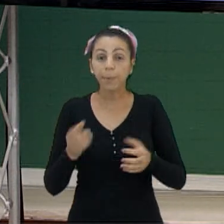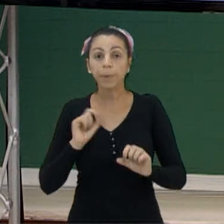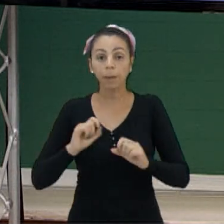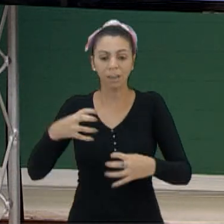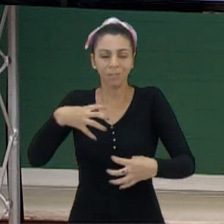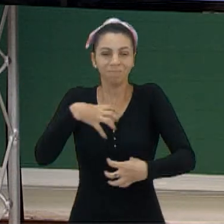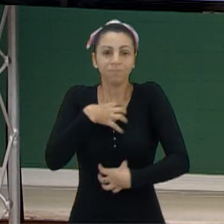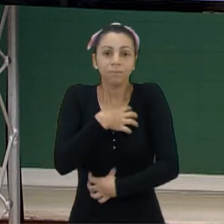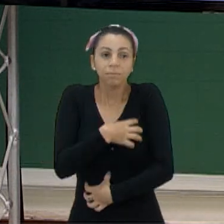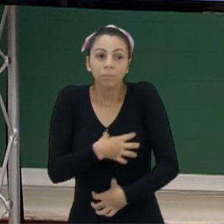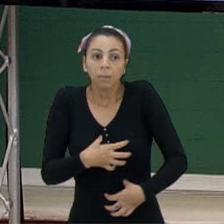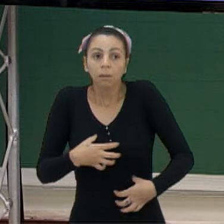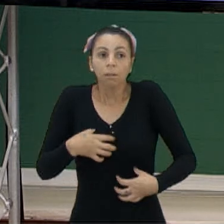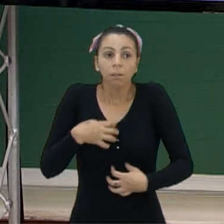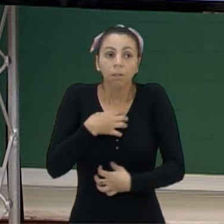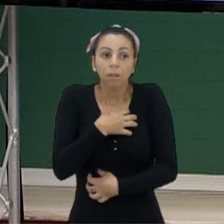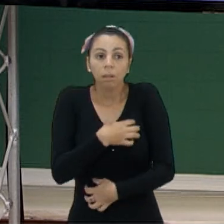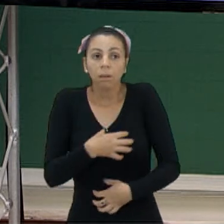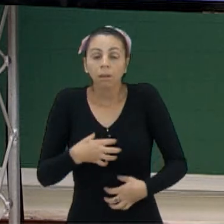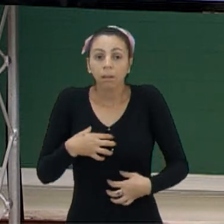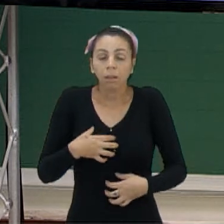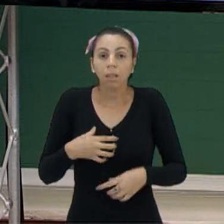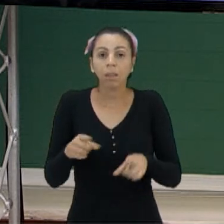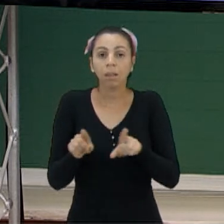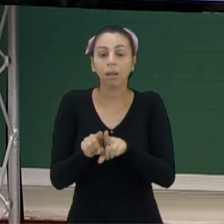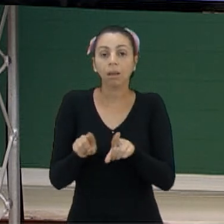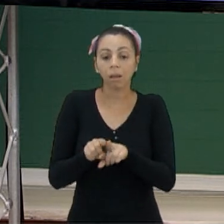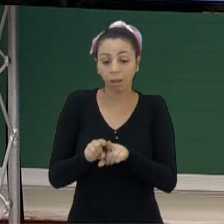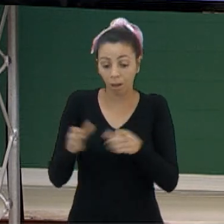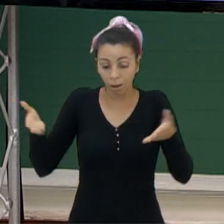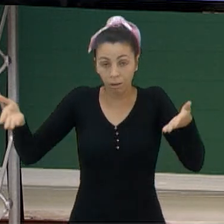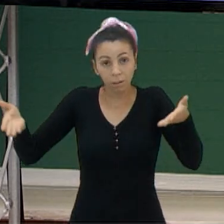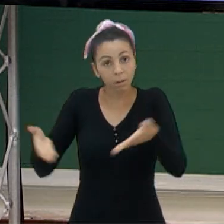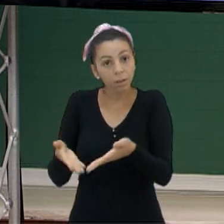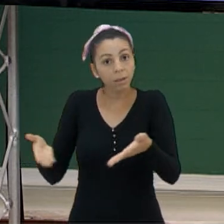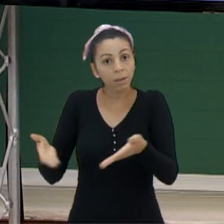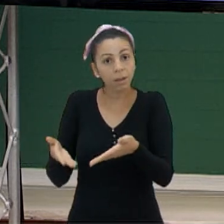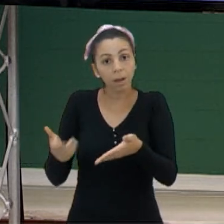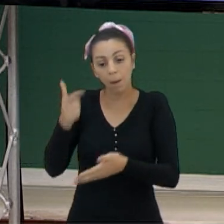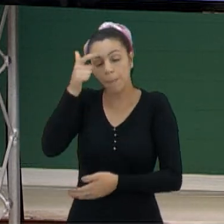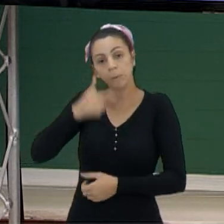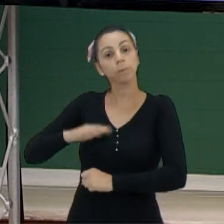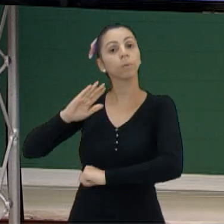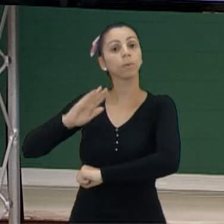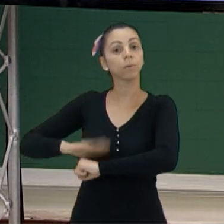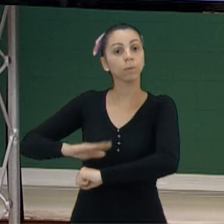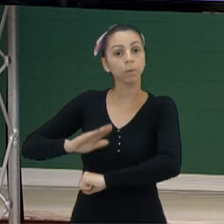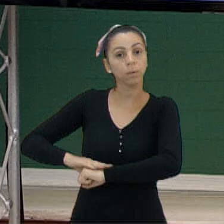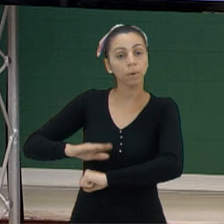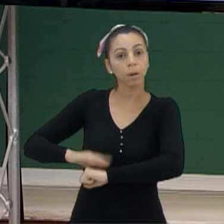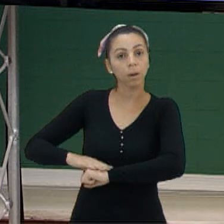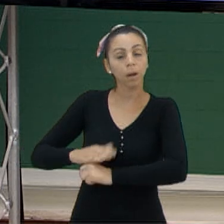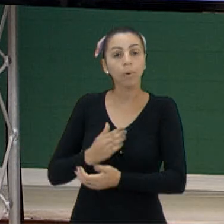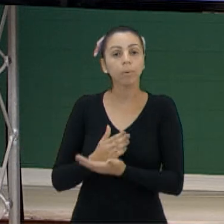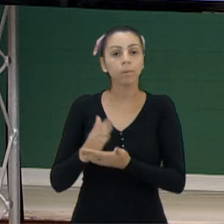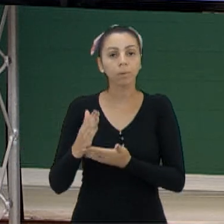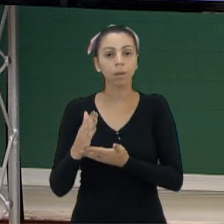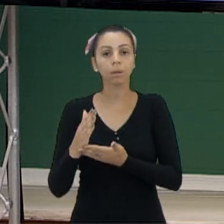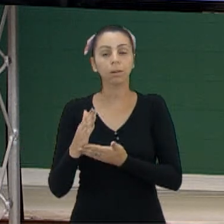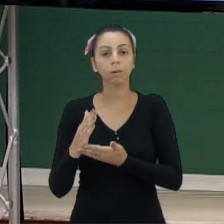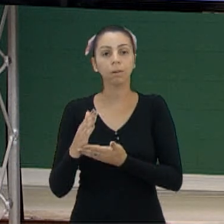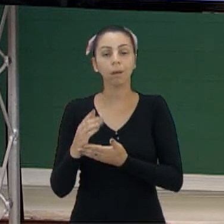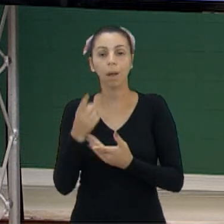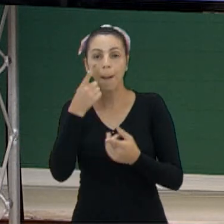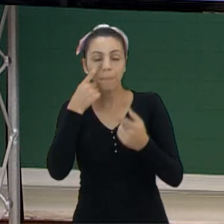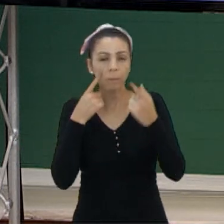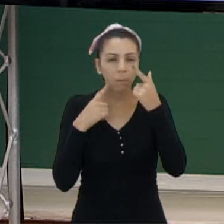pele, tá? Cenas de intensidade dramática. Aqui o cara vai ser, como a gente diz em português, o lacrimoso perene, né? Que é o